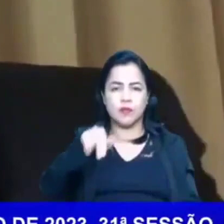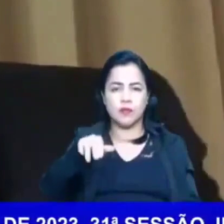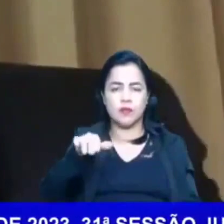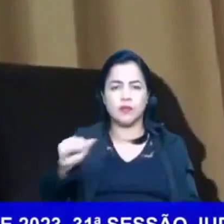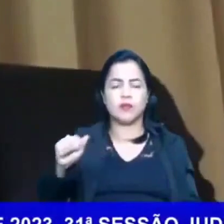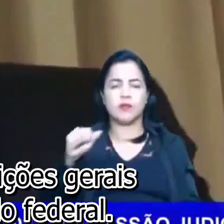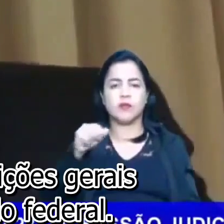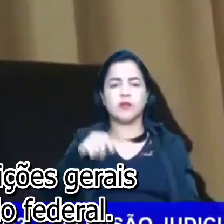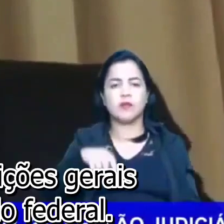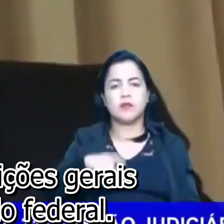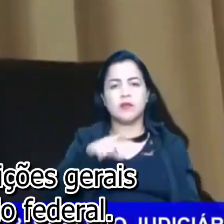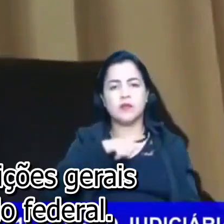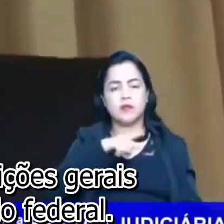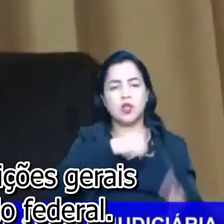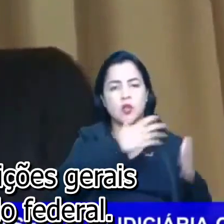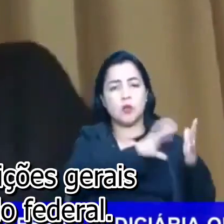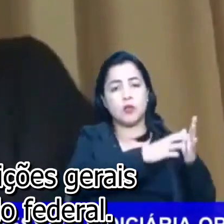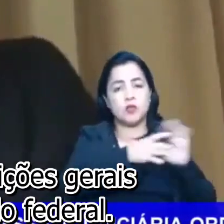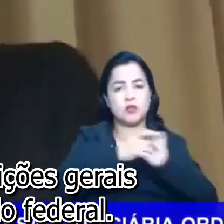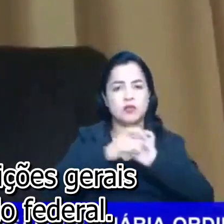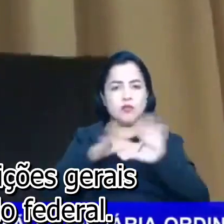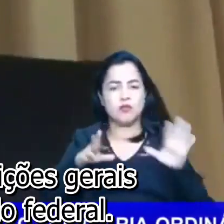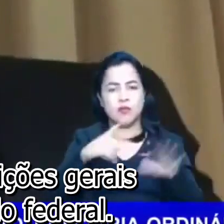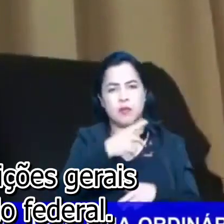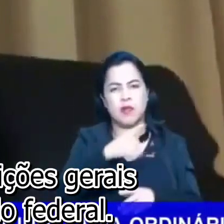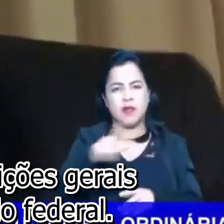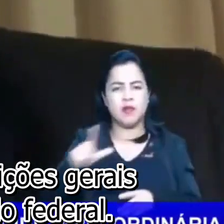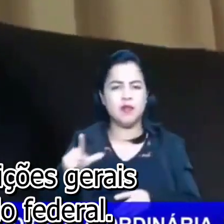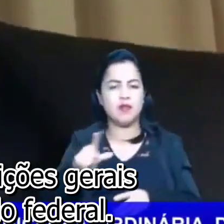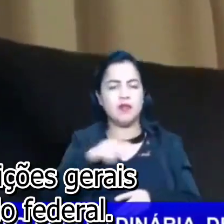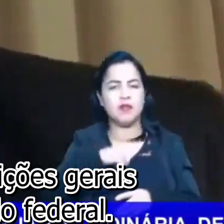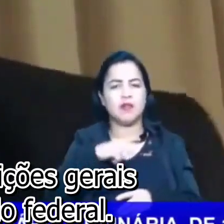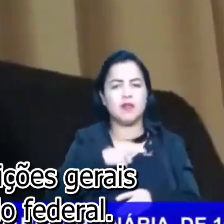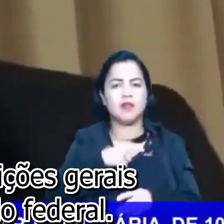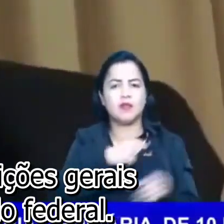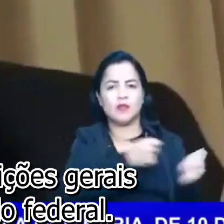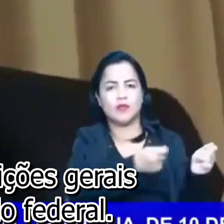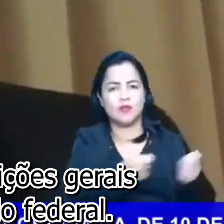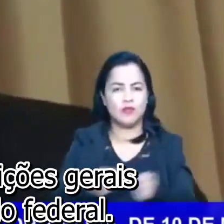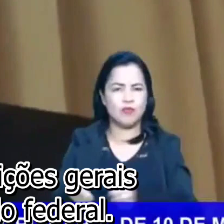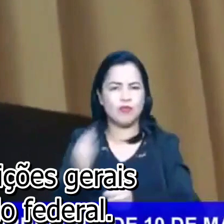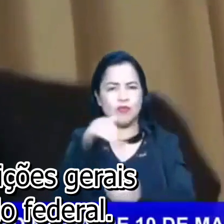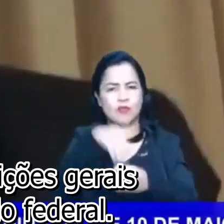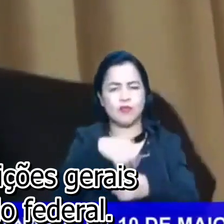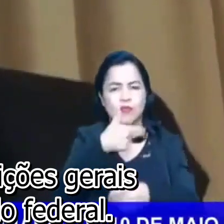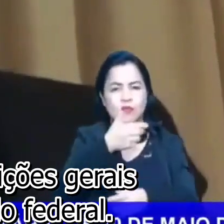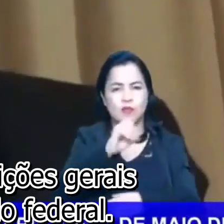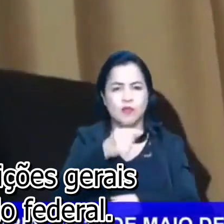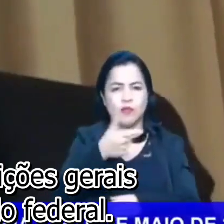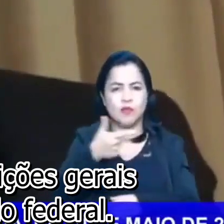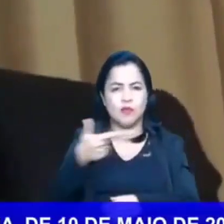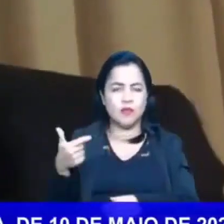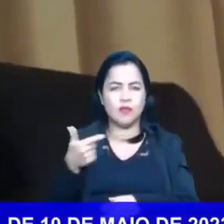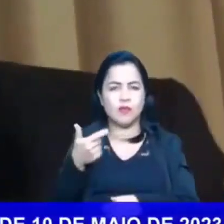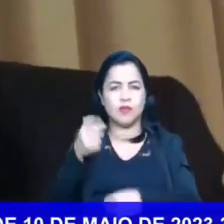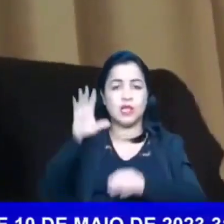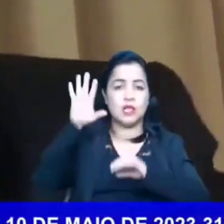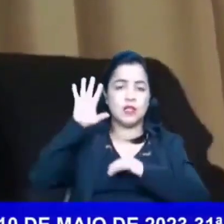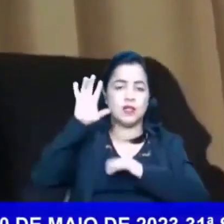Souto, o Partido Liberal PL, referente à campanha de eleições gerais de 2022 para o cargo de deputado